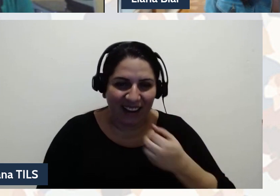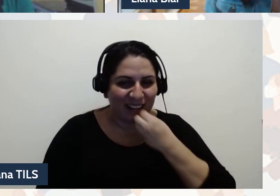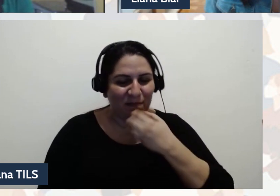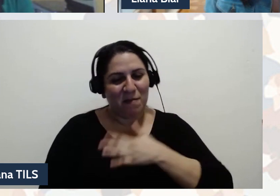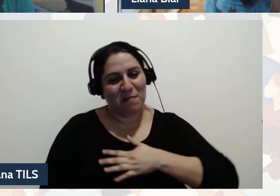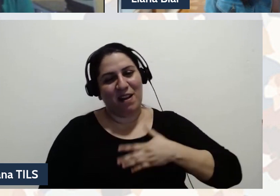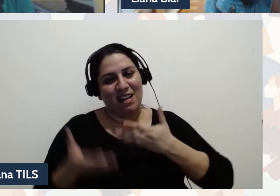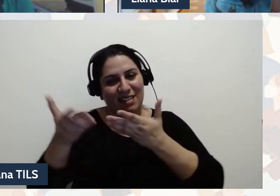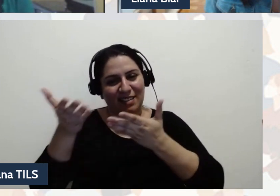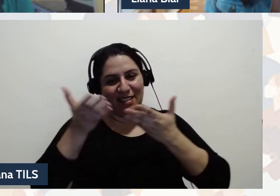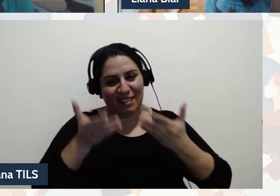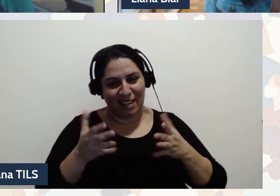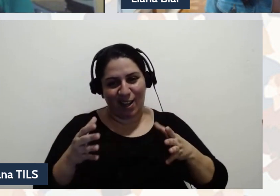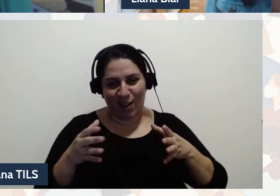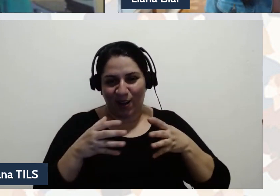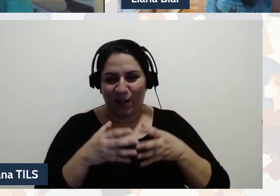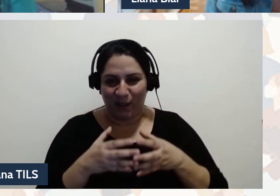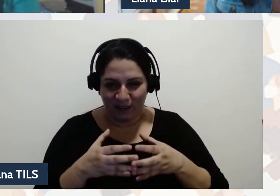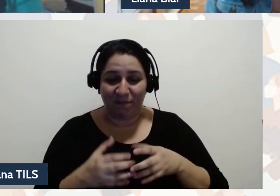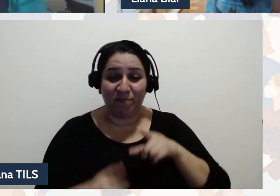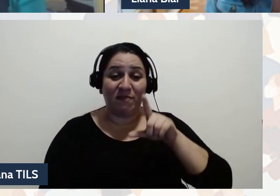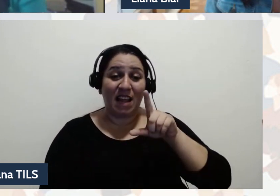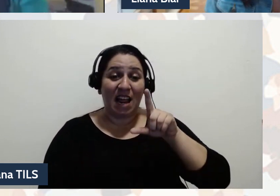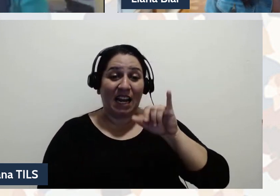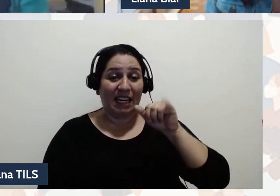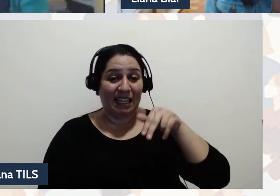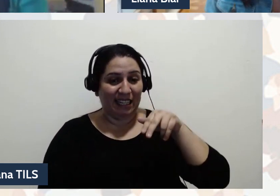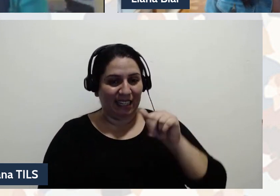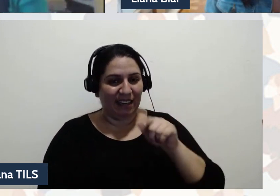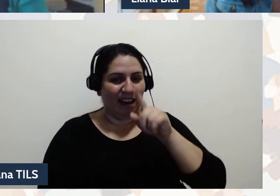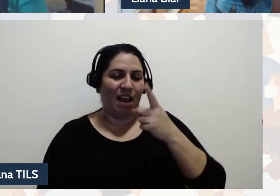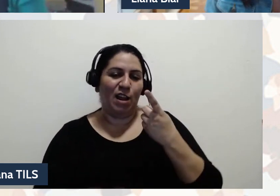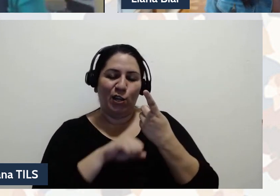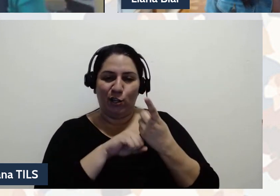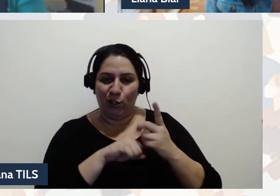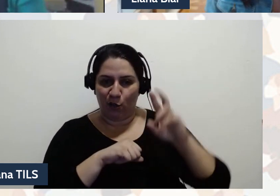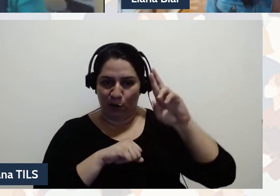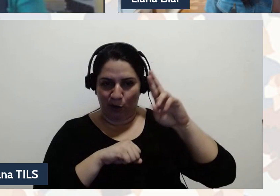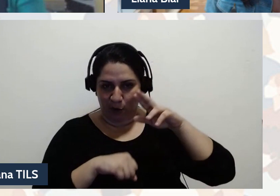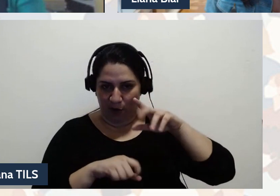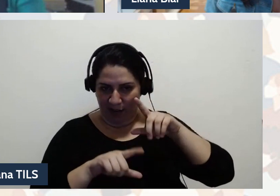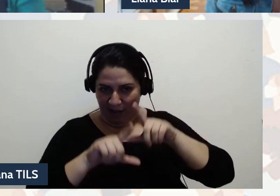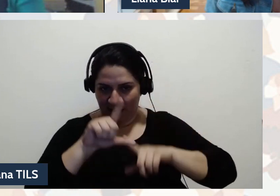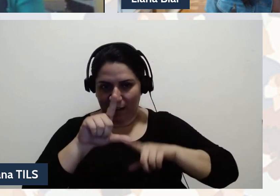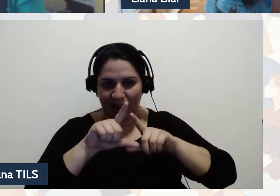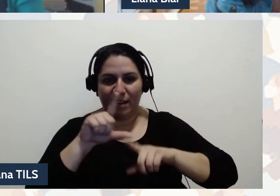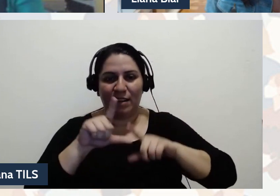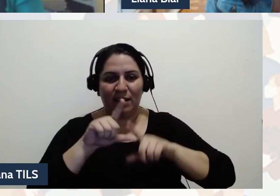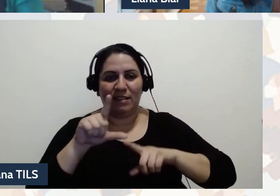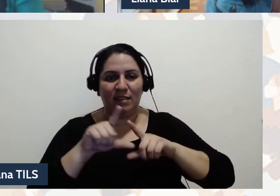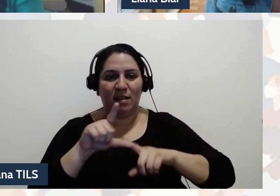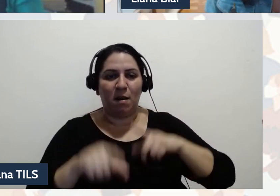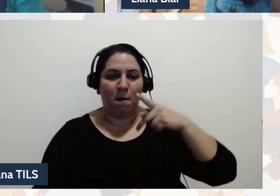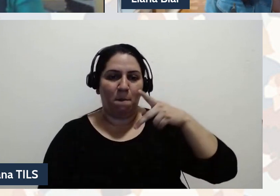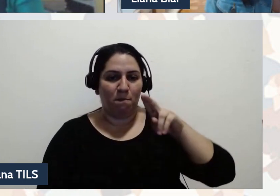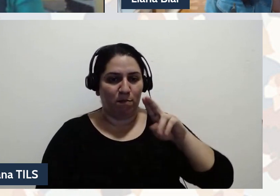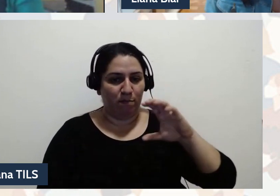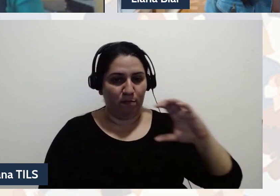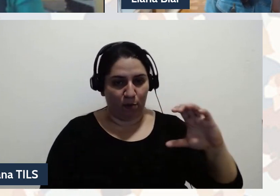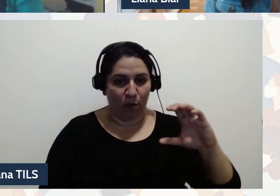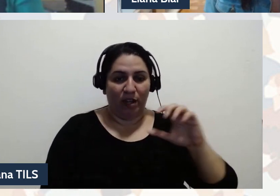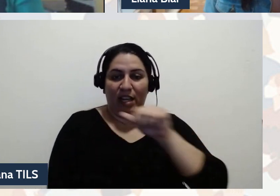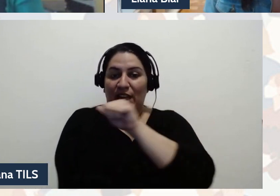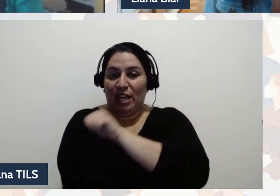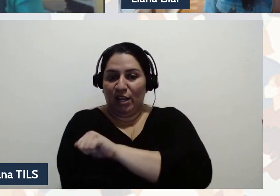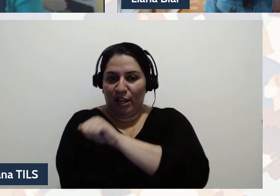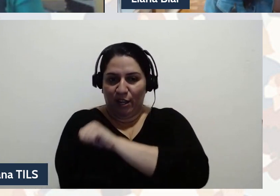também. Então, a Liana Biar é doutora em letras pela Pontífica Universidade Católica do Rio de Janeiro,